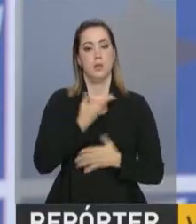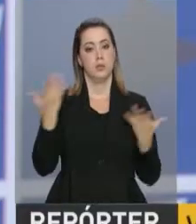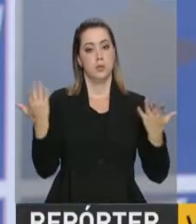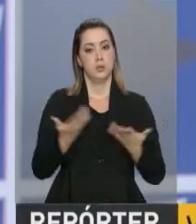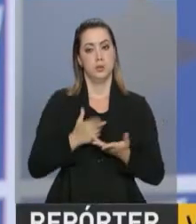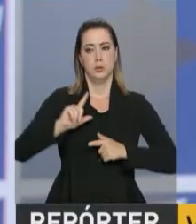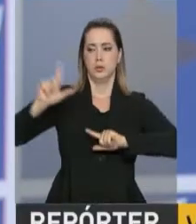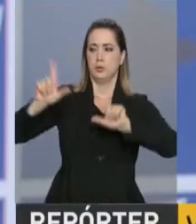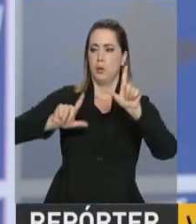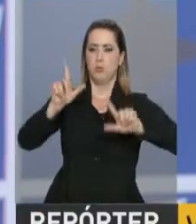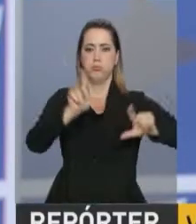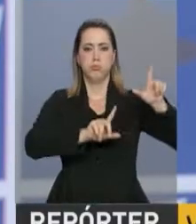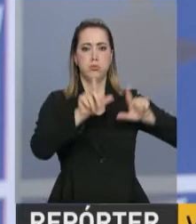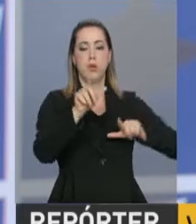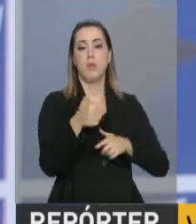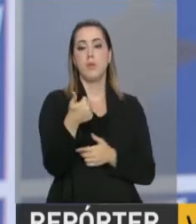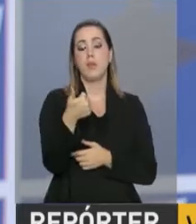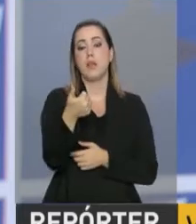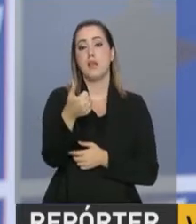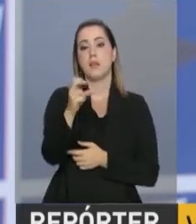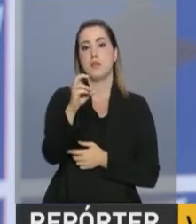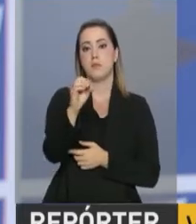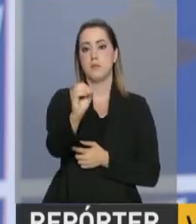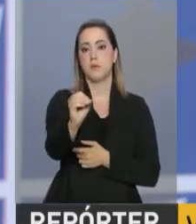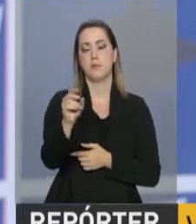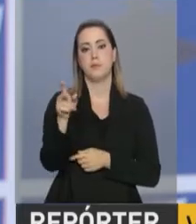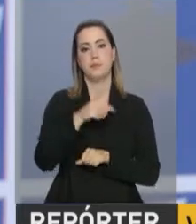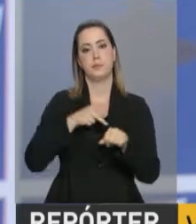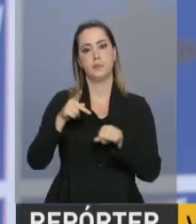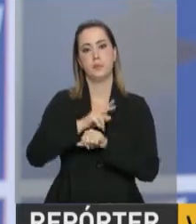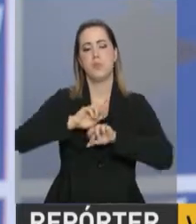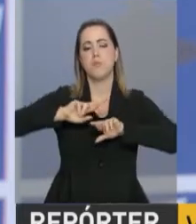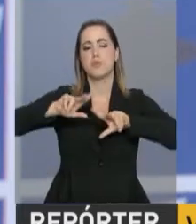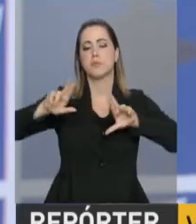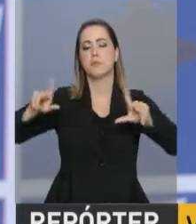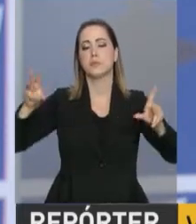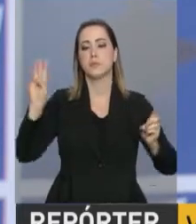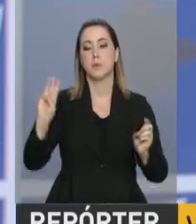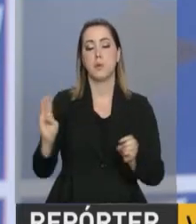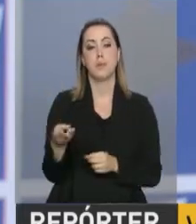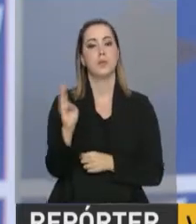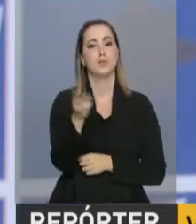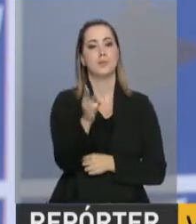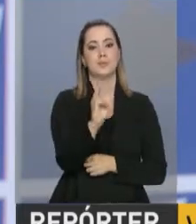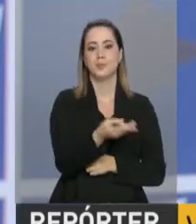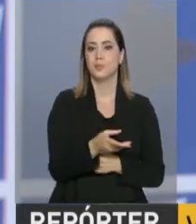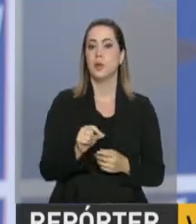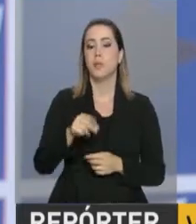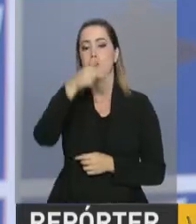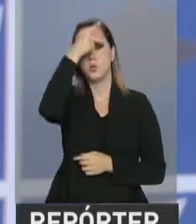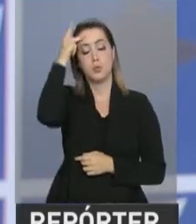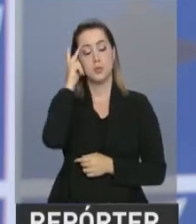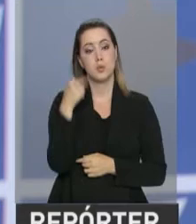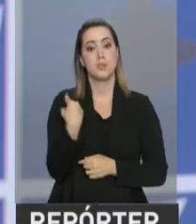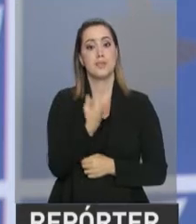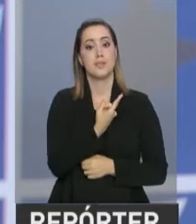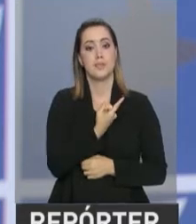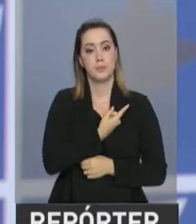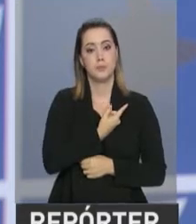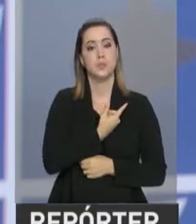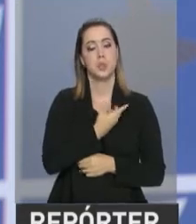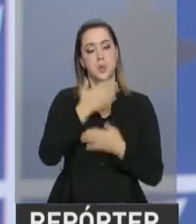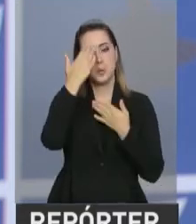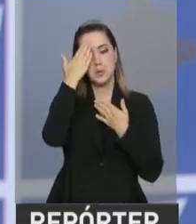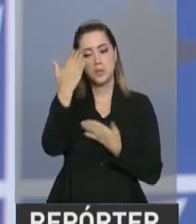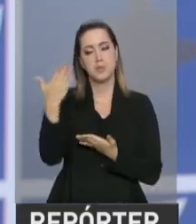em 150 países estamos atingindo milhões e milhões de pessoas com a campanha onde nós agradecemos a a vida